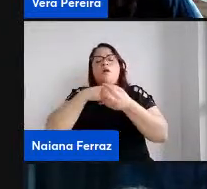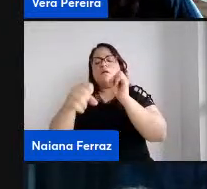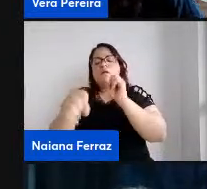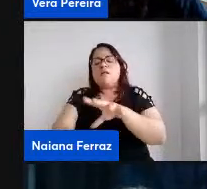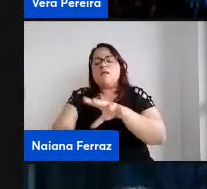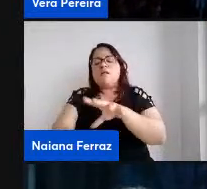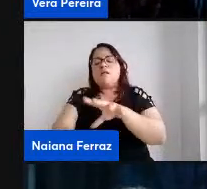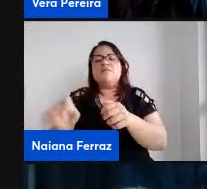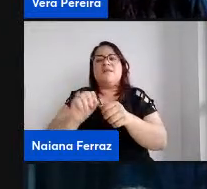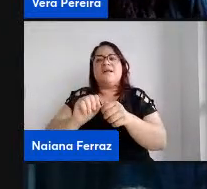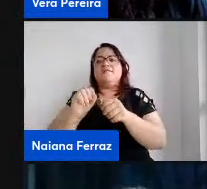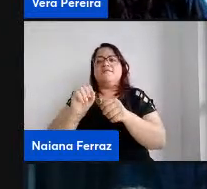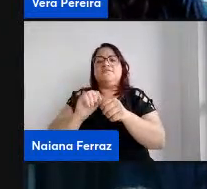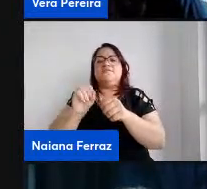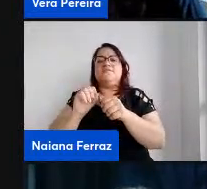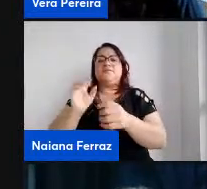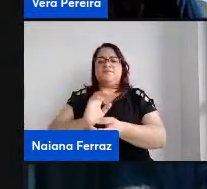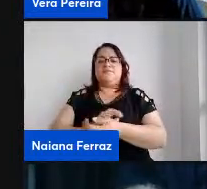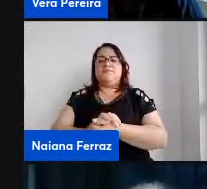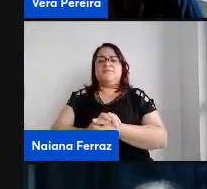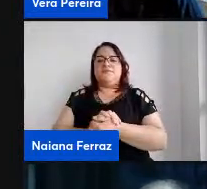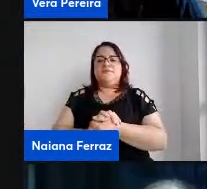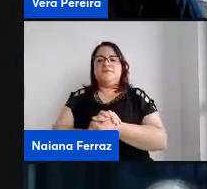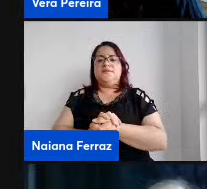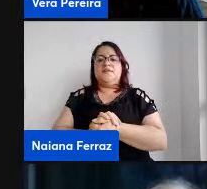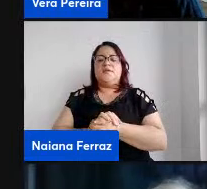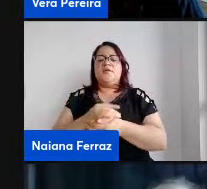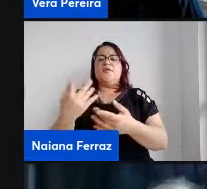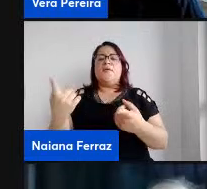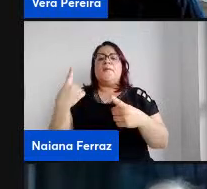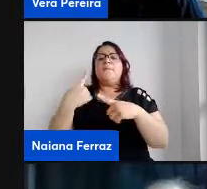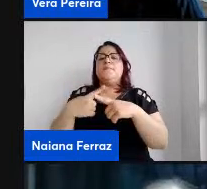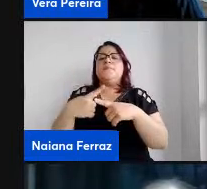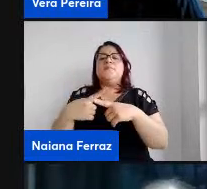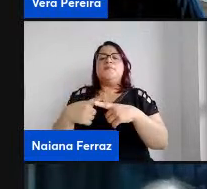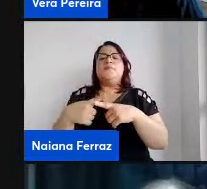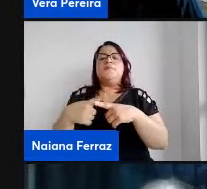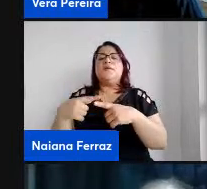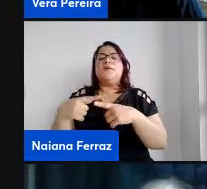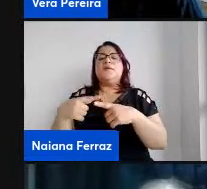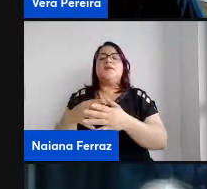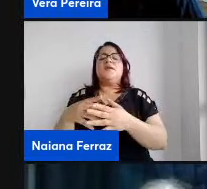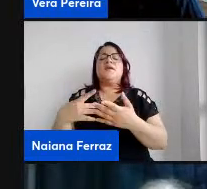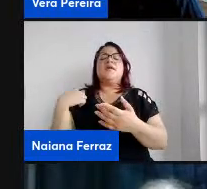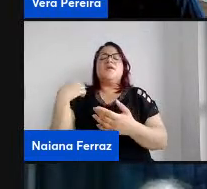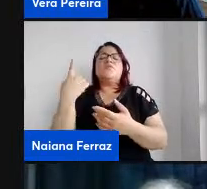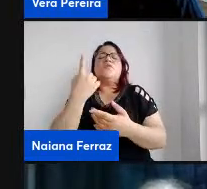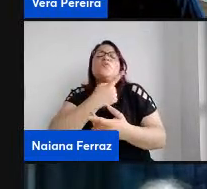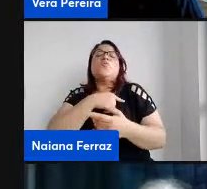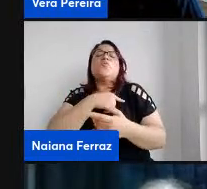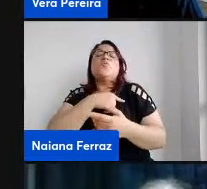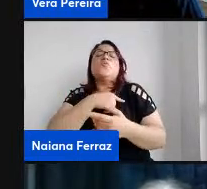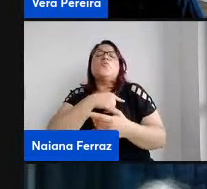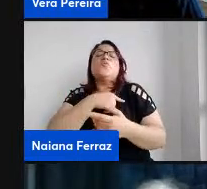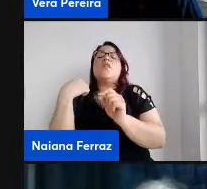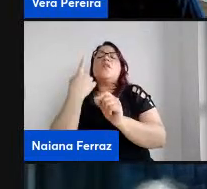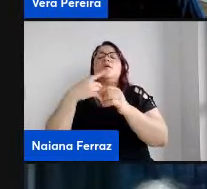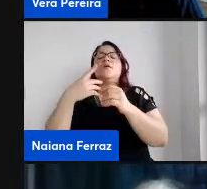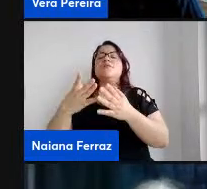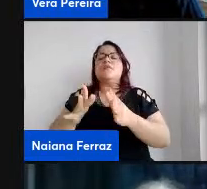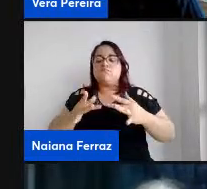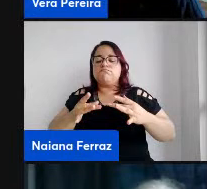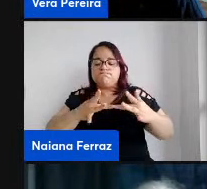por que essa insistência no ensino que nós estamos oferecendo? Porque a